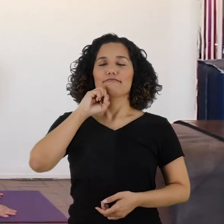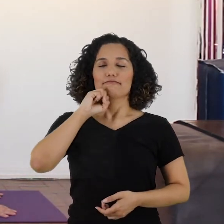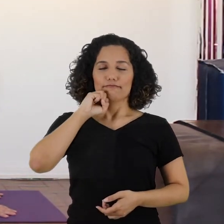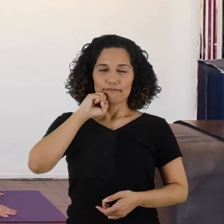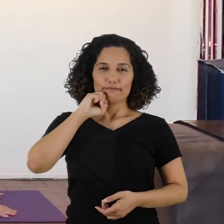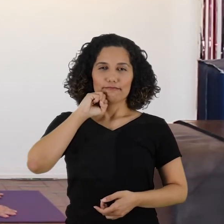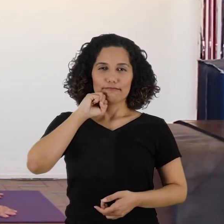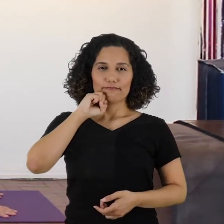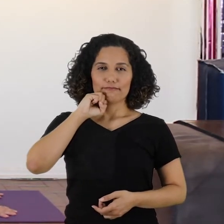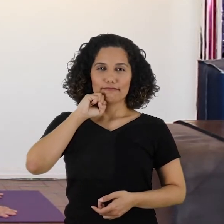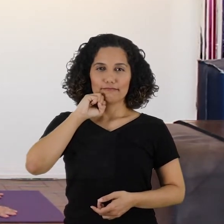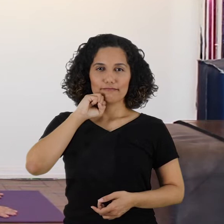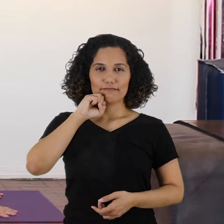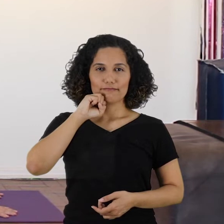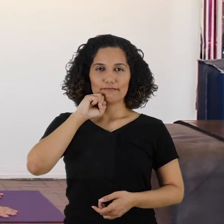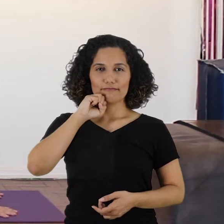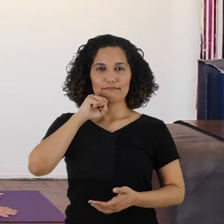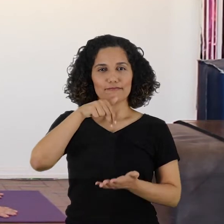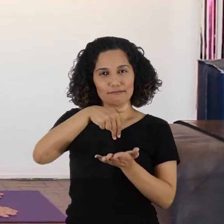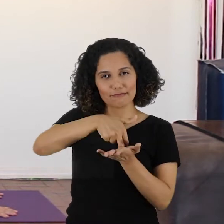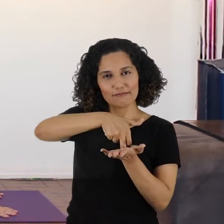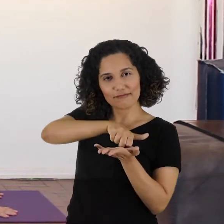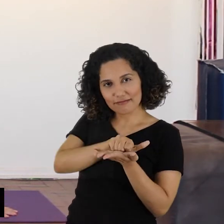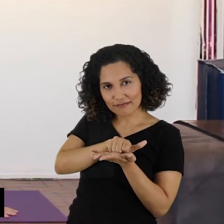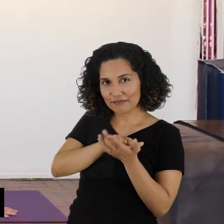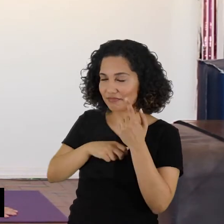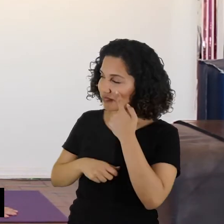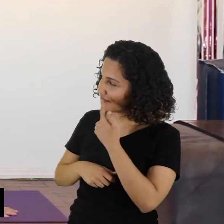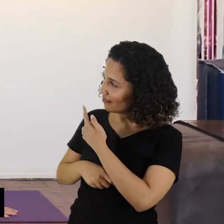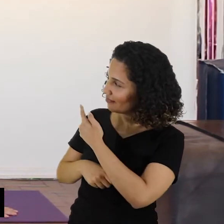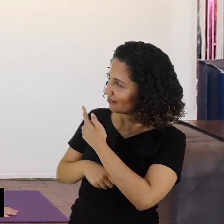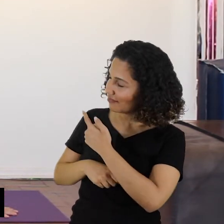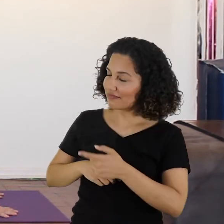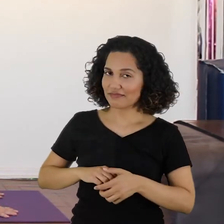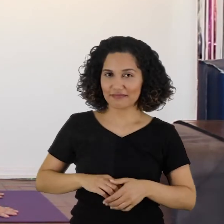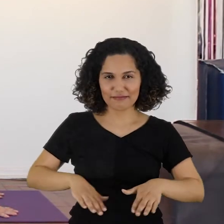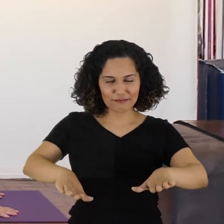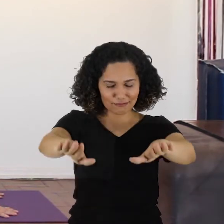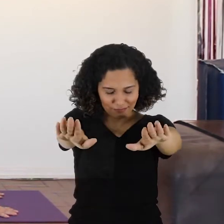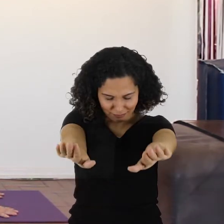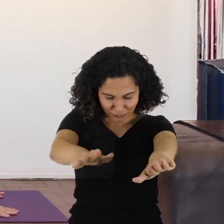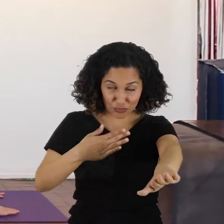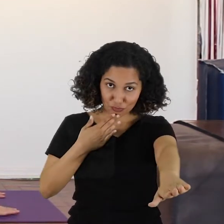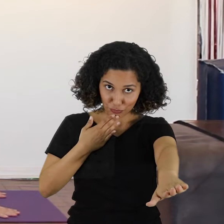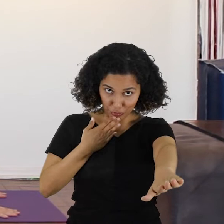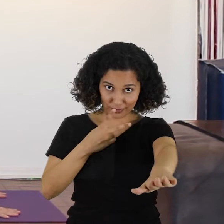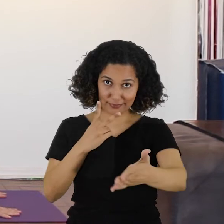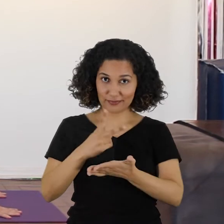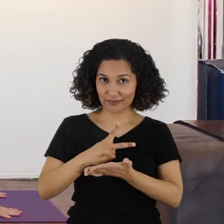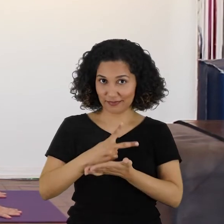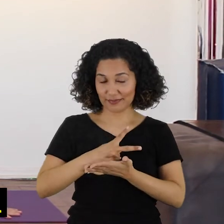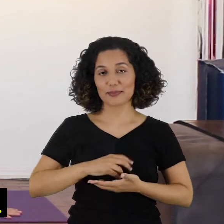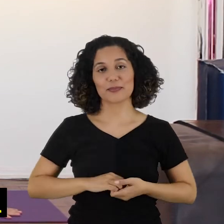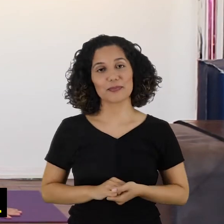Inspira, empurra o chão, senta lá no seu calcanhar, estica o braço aqui na frente, coloca o queixo no